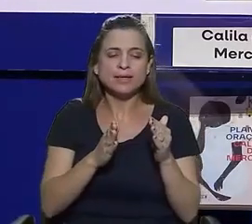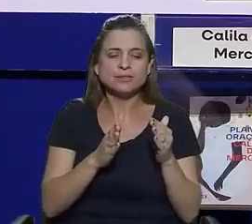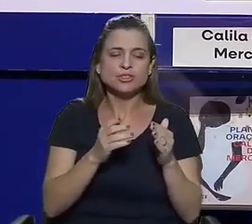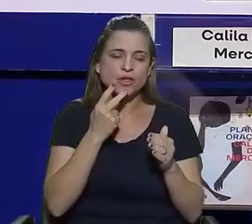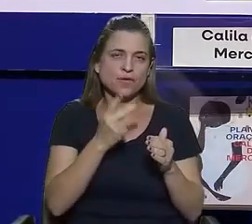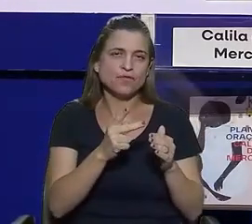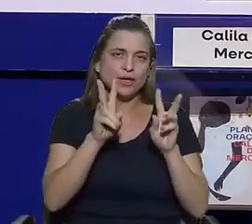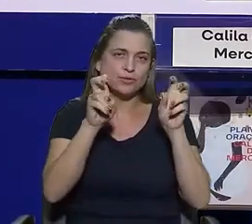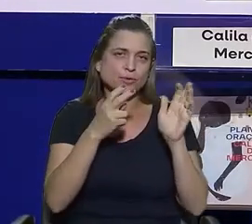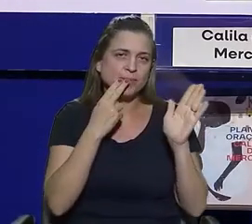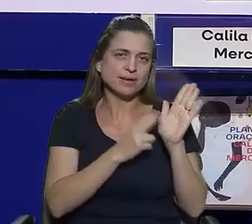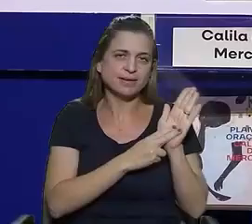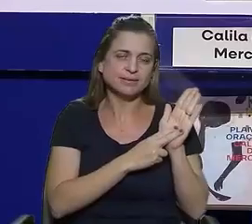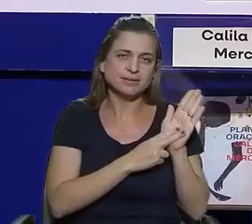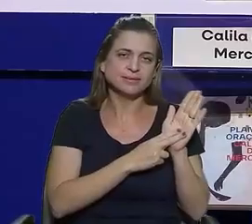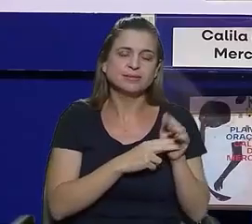mandava.